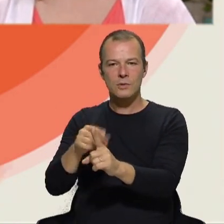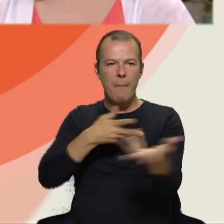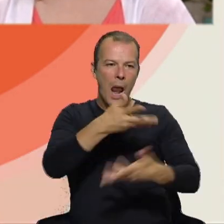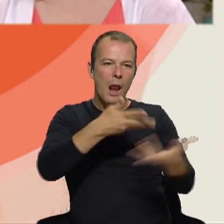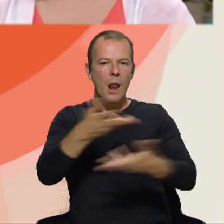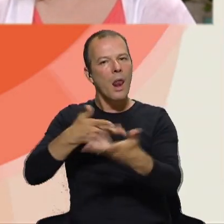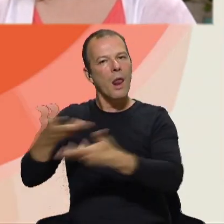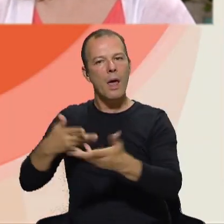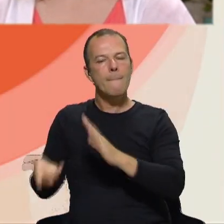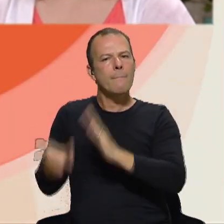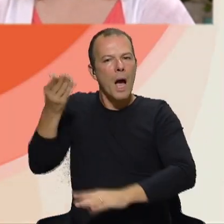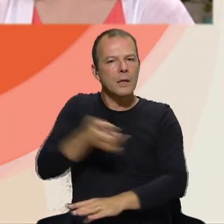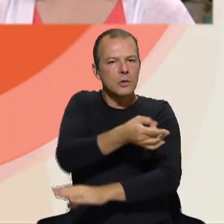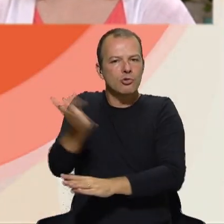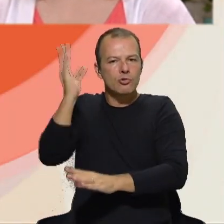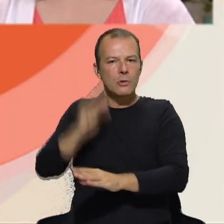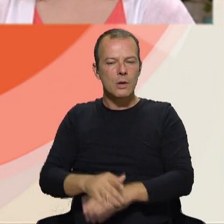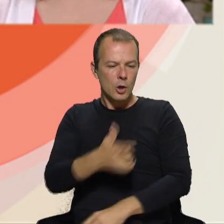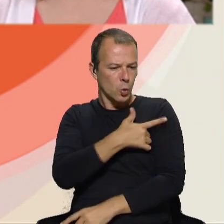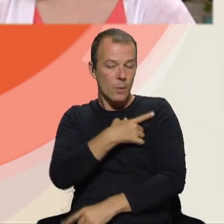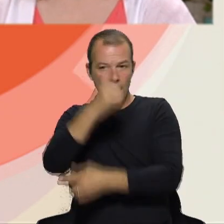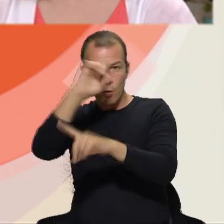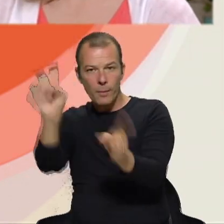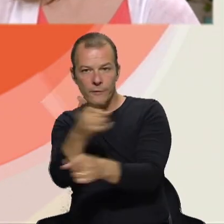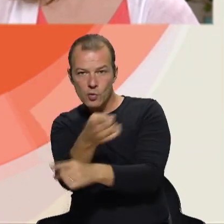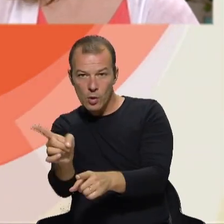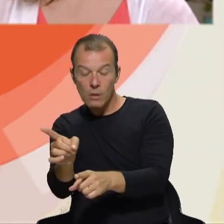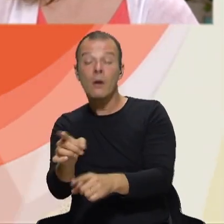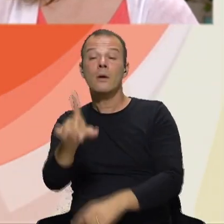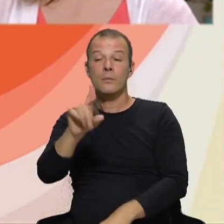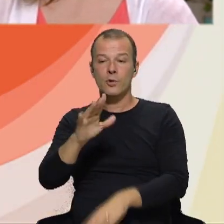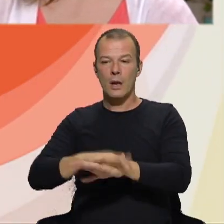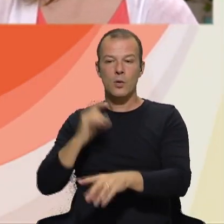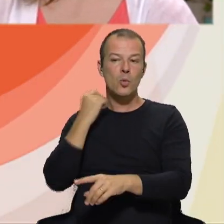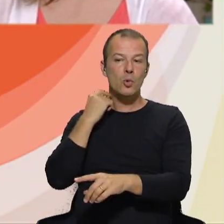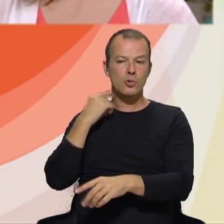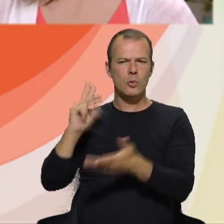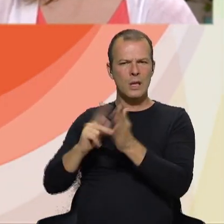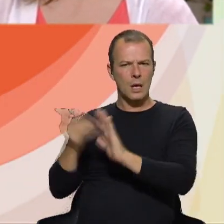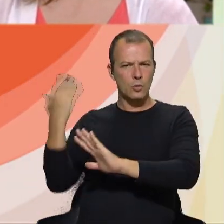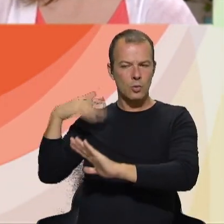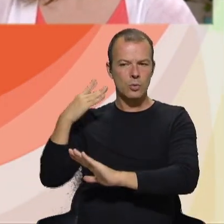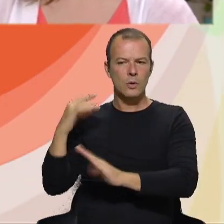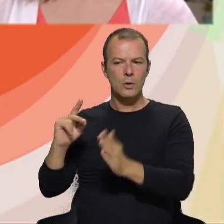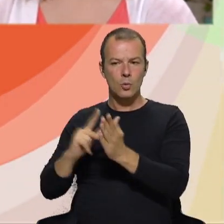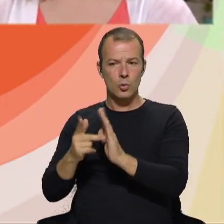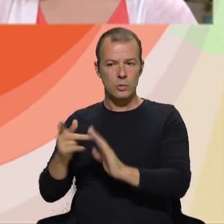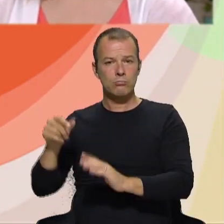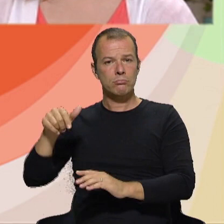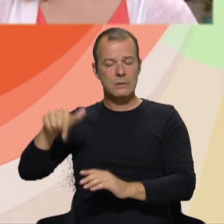interagem com a turma e com o professor. Por ela ter vindo de um curso técnico, ela já fez um curso técnico aqui